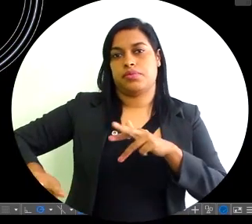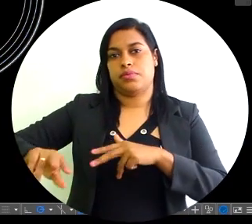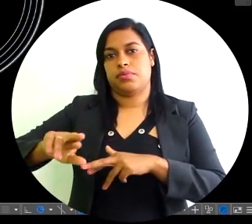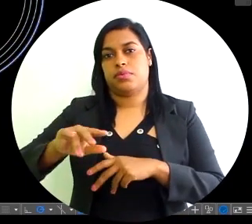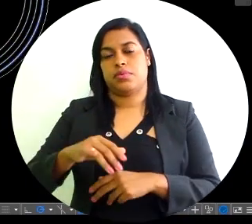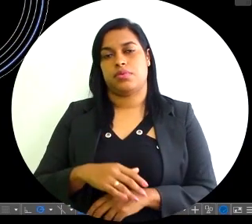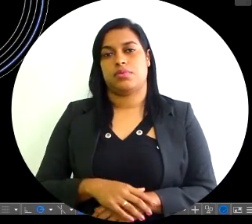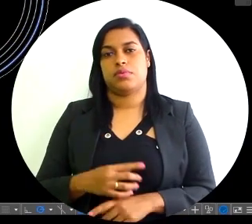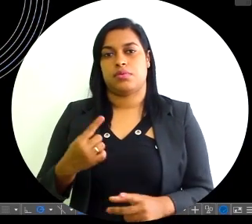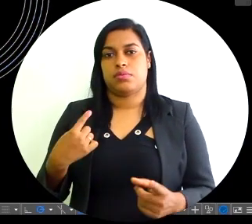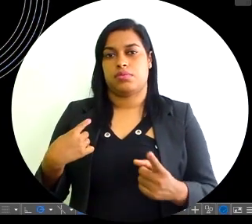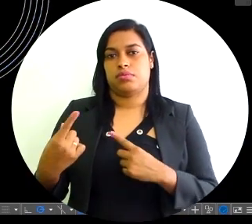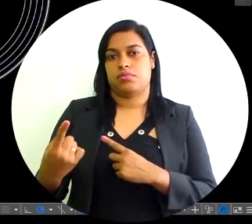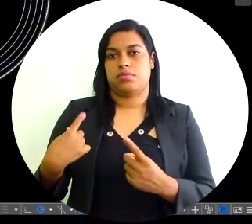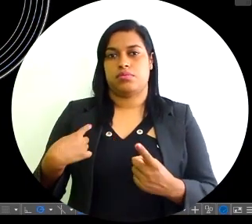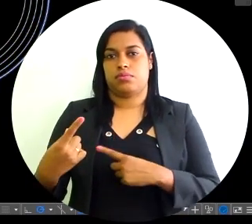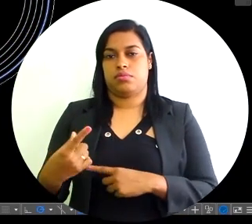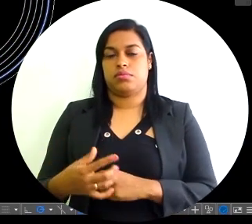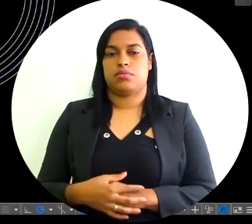vezes também. Eu